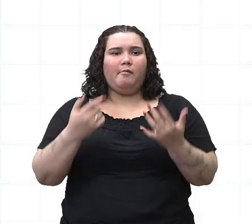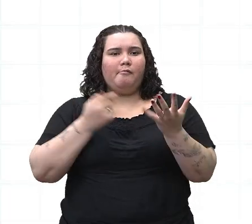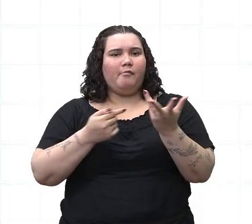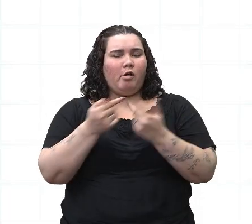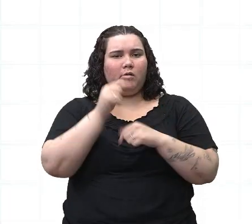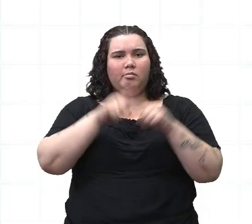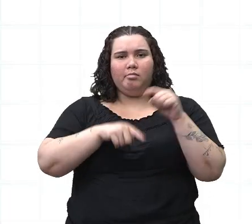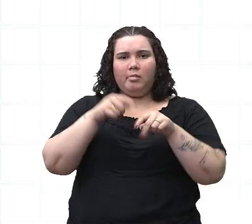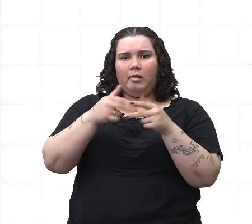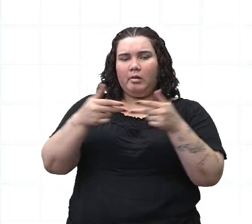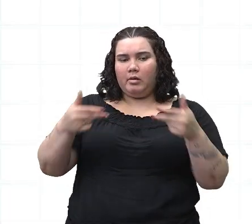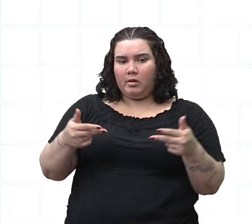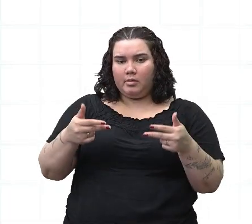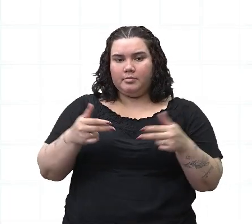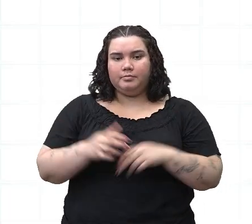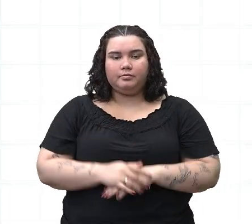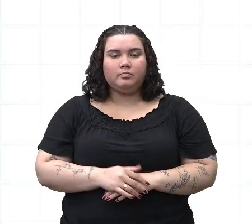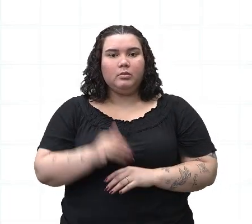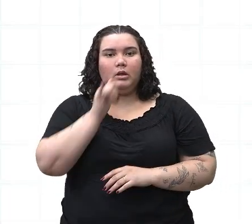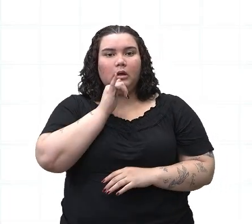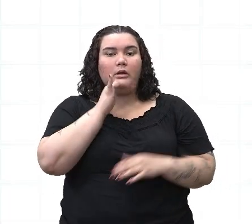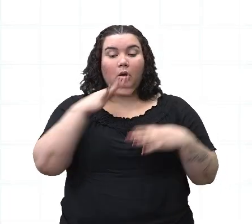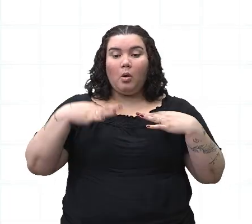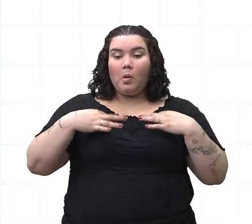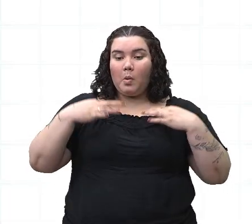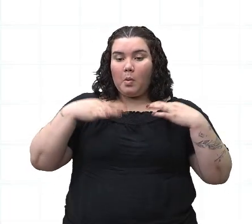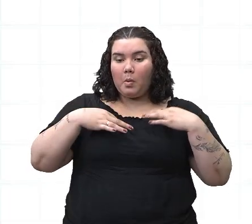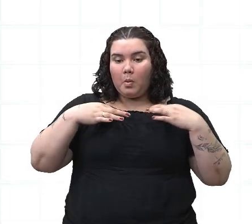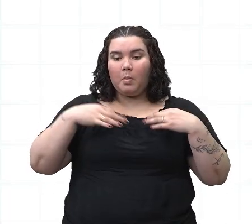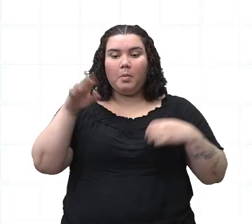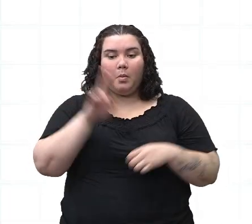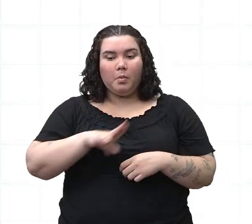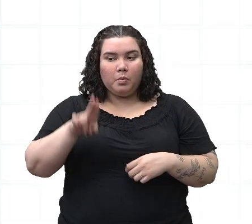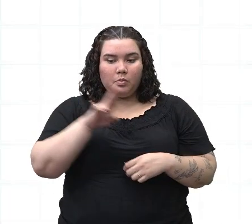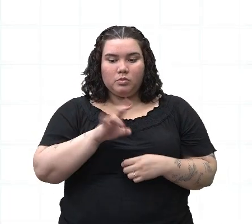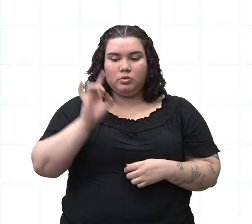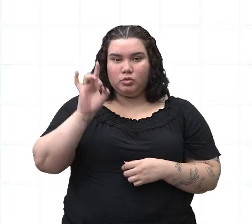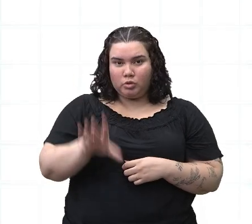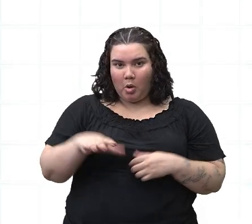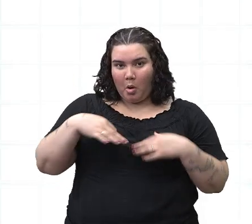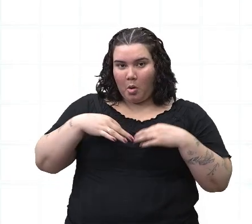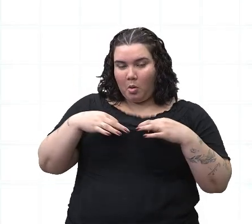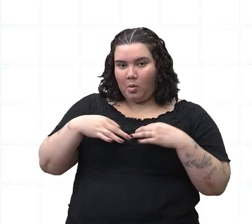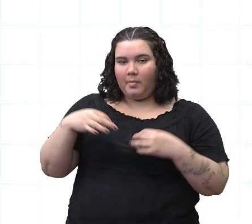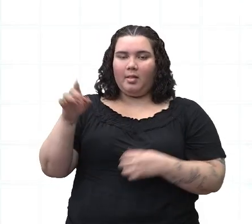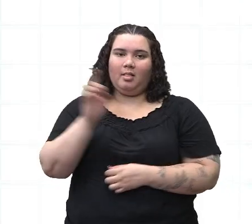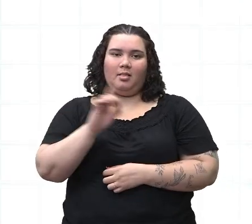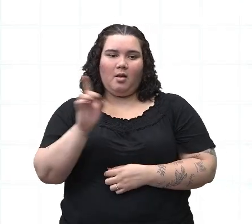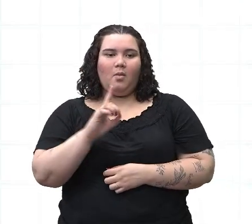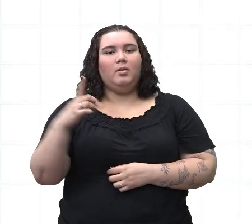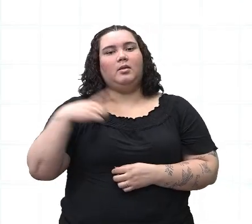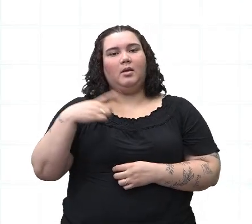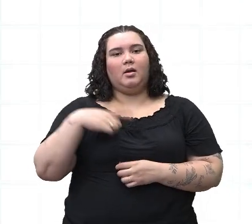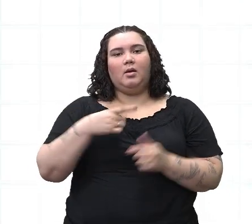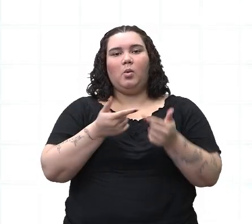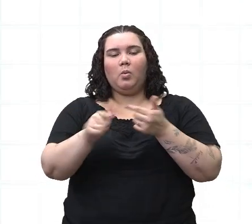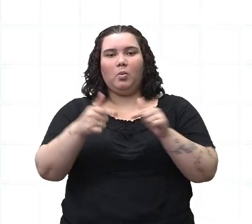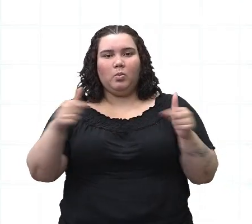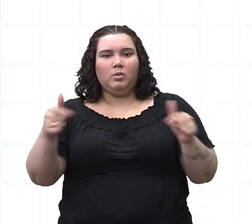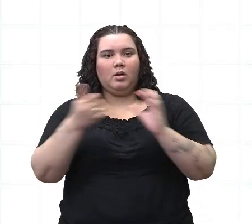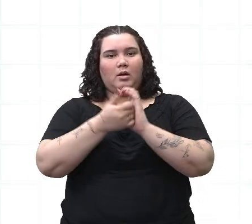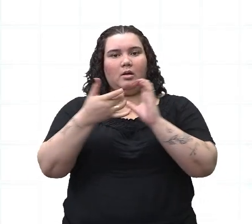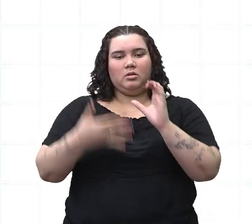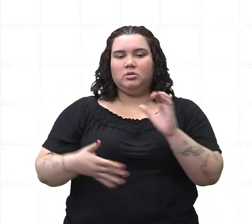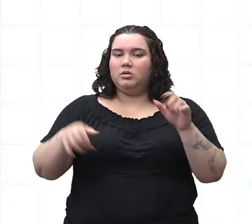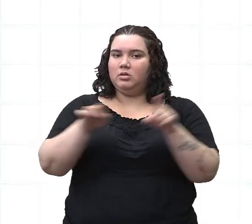acessórios. Então, o figurino ele vai além, né, de apenas a roupa, as vestimentas, ele conta com